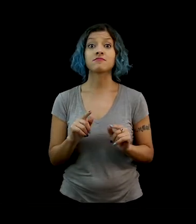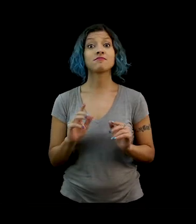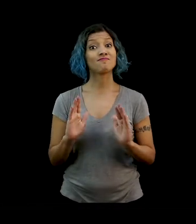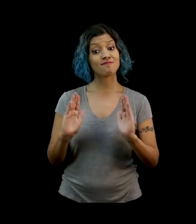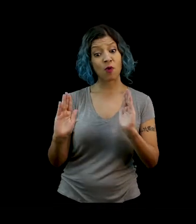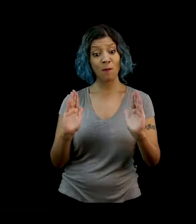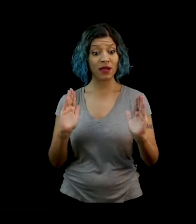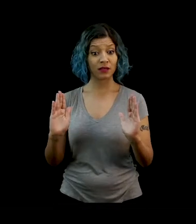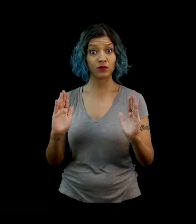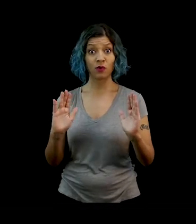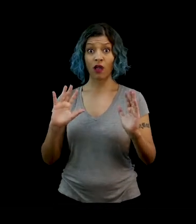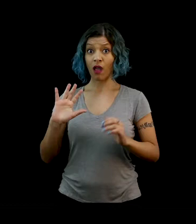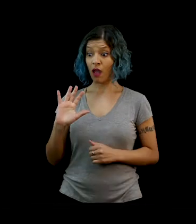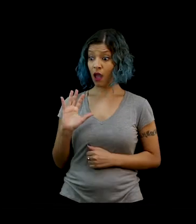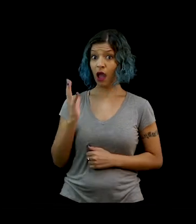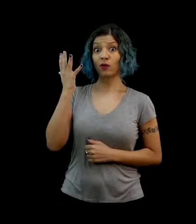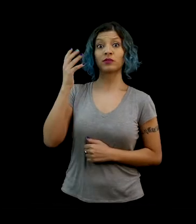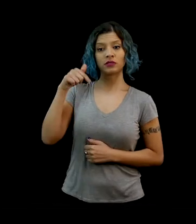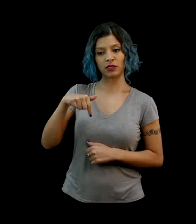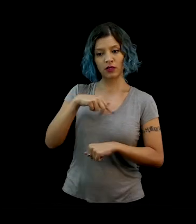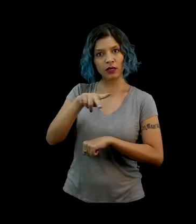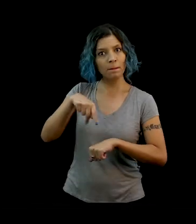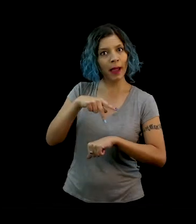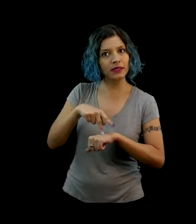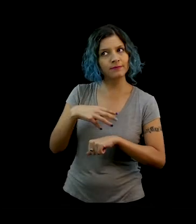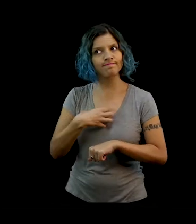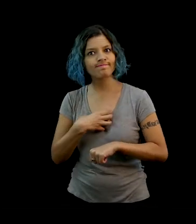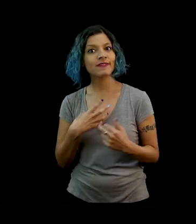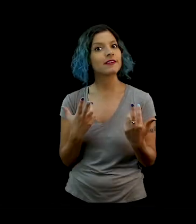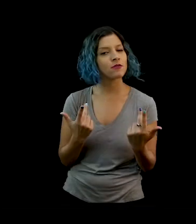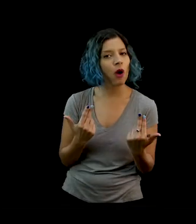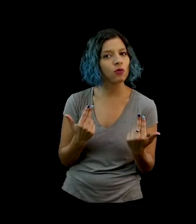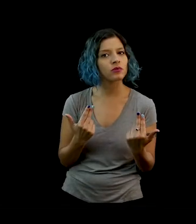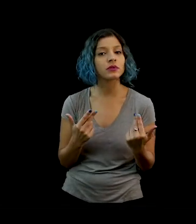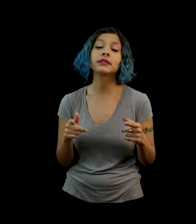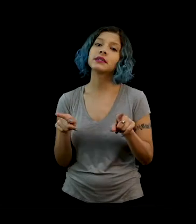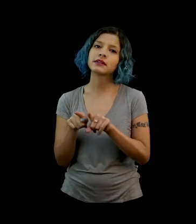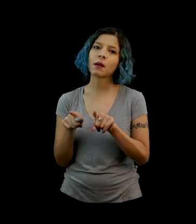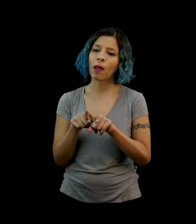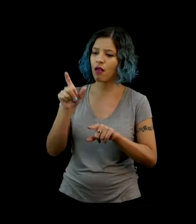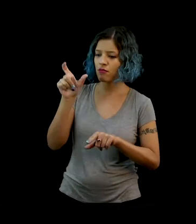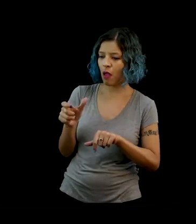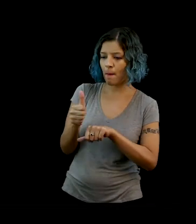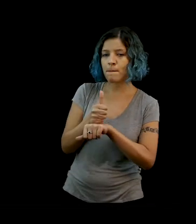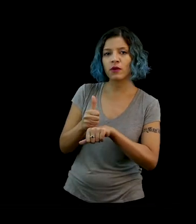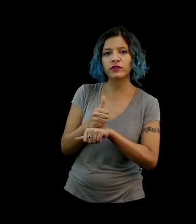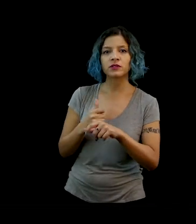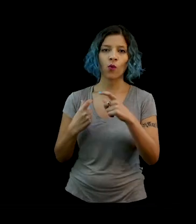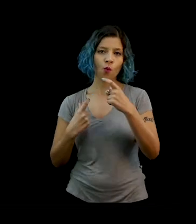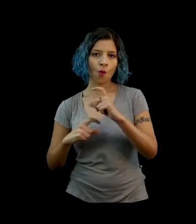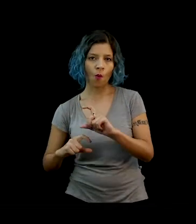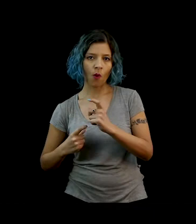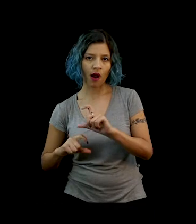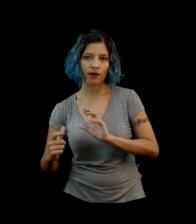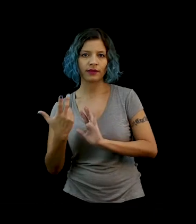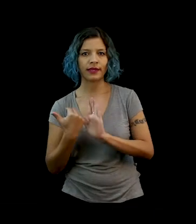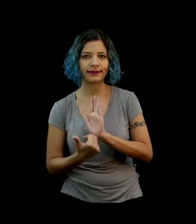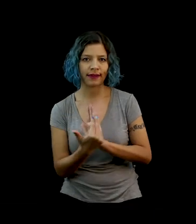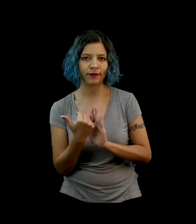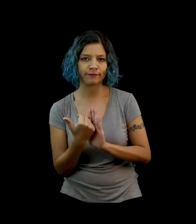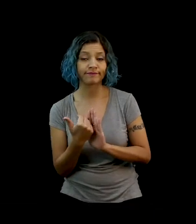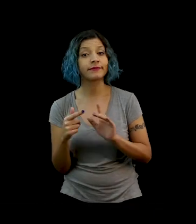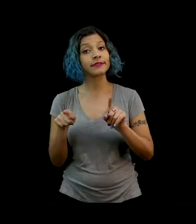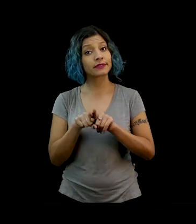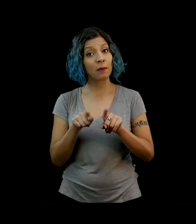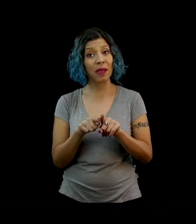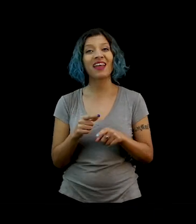e sobre a própria profissão do quadrinista que tem que lidar com instabilidades Então você saber que tem outras